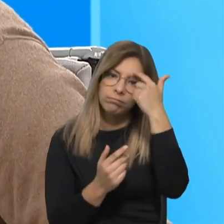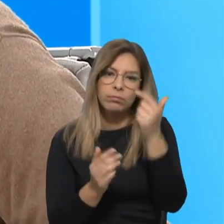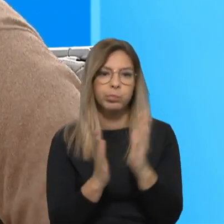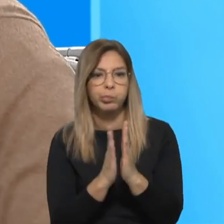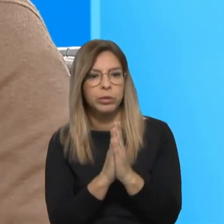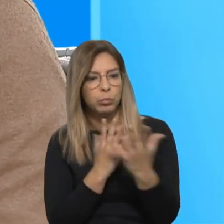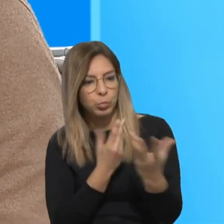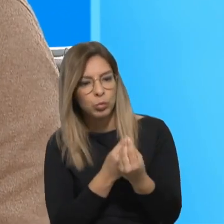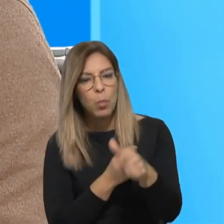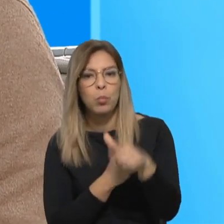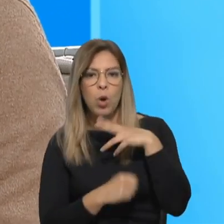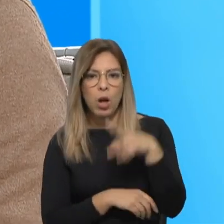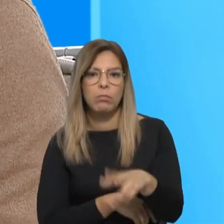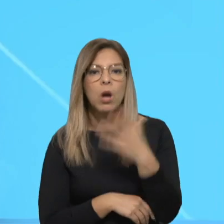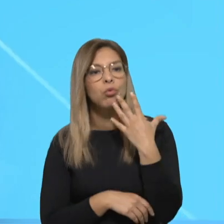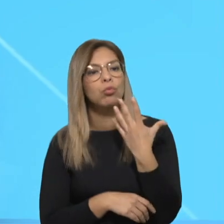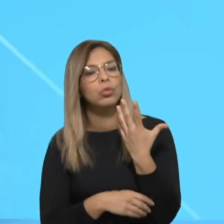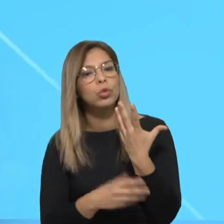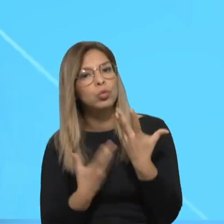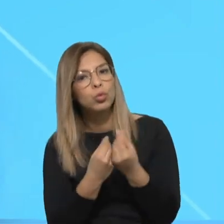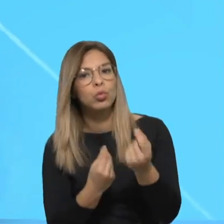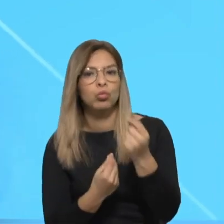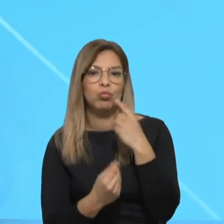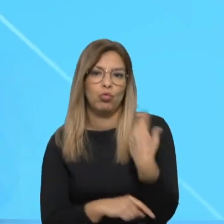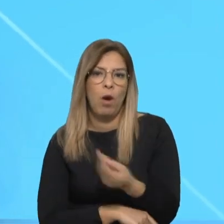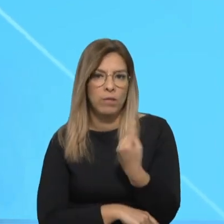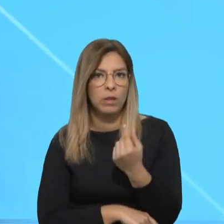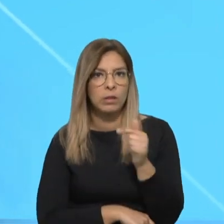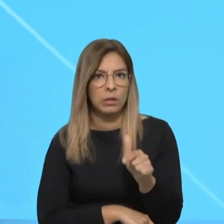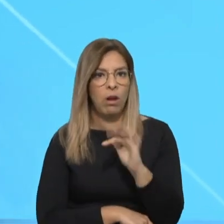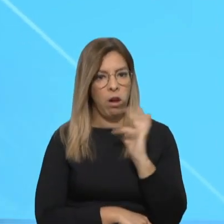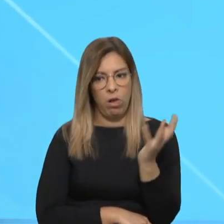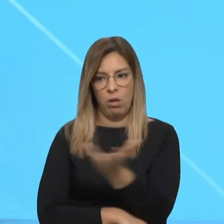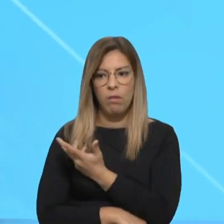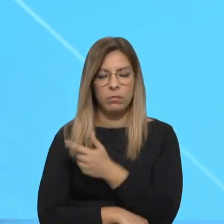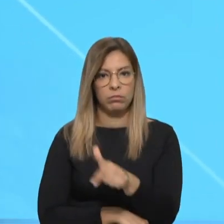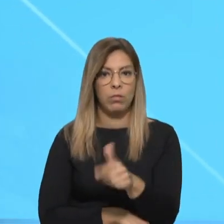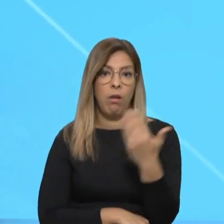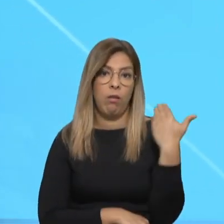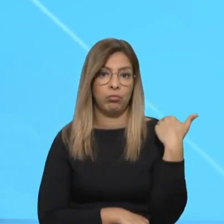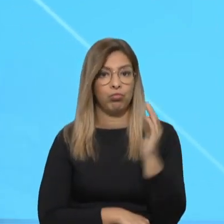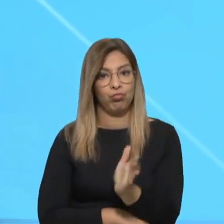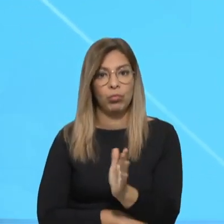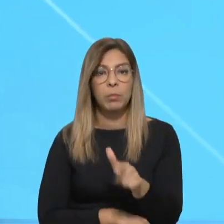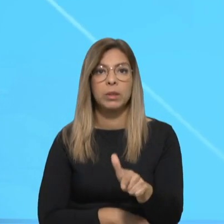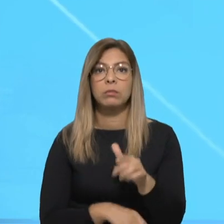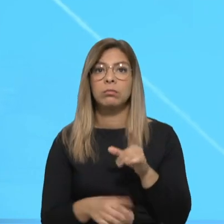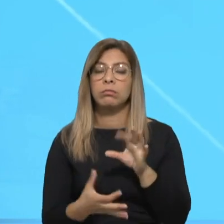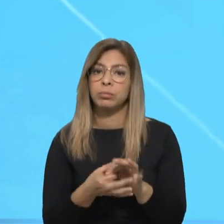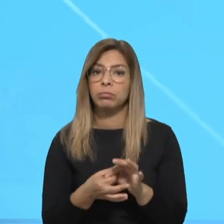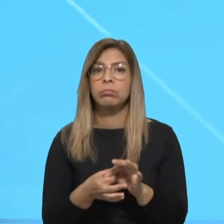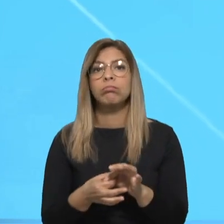junto com os jovens. Um processo de escuta diferente daquele que aconteceu já durante, por exemplo, o Sínodo dos Jovens,